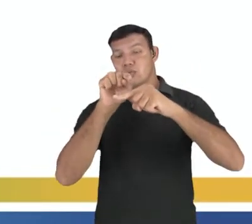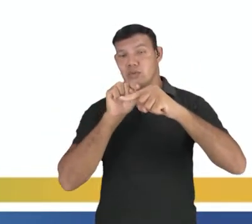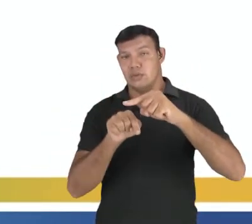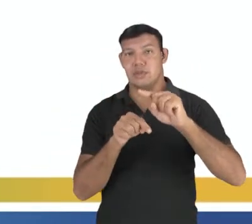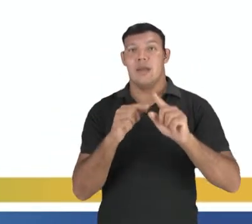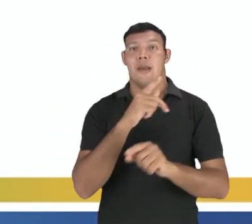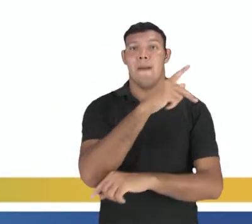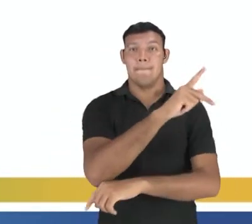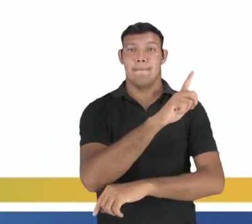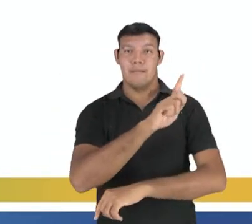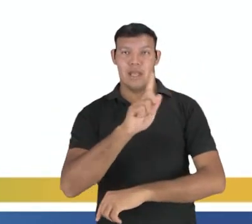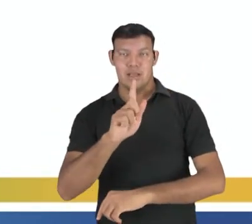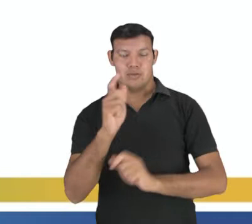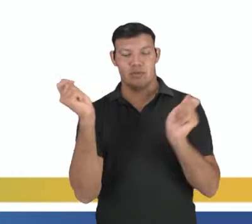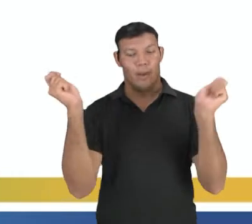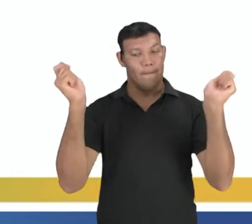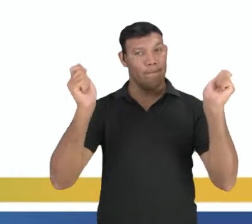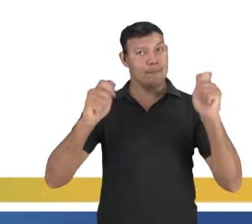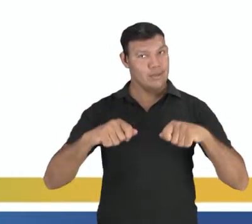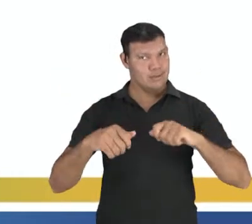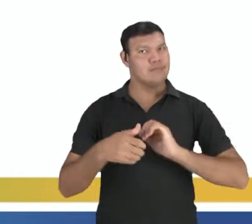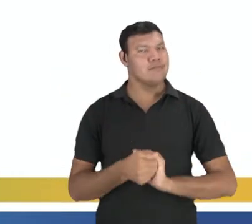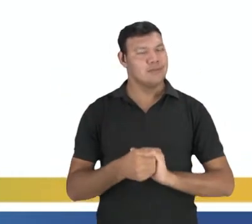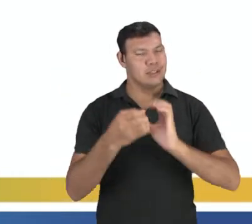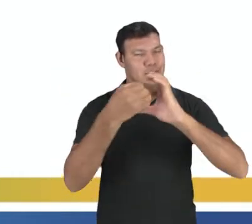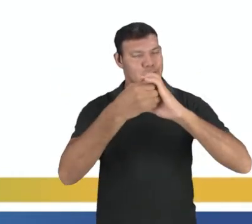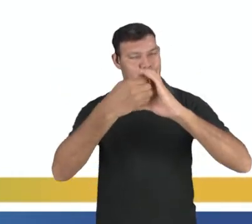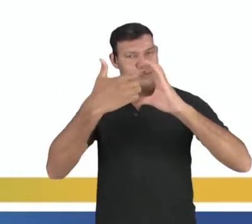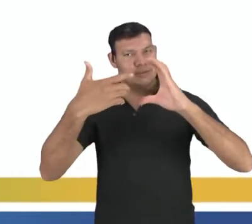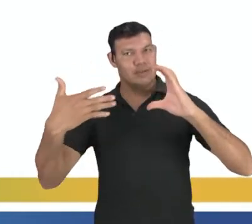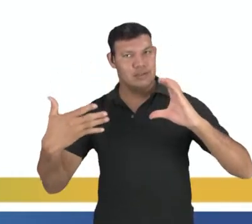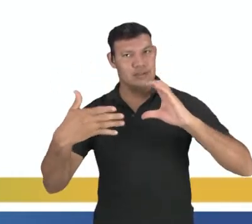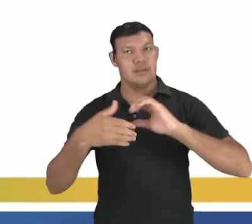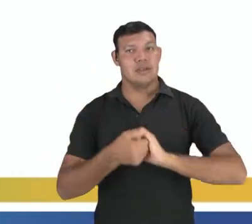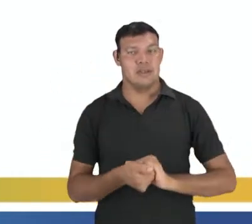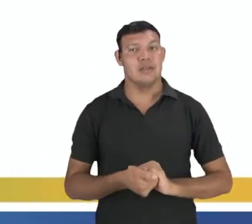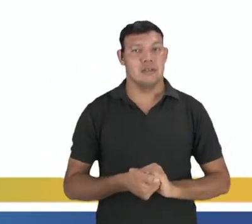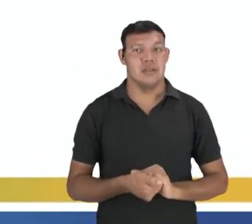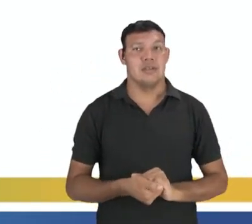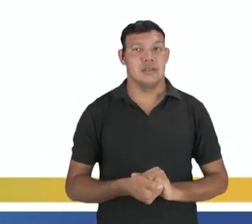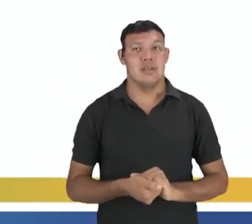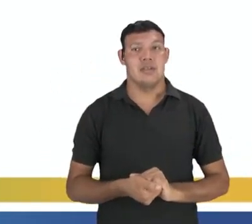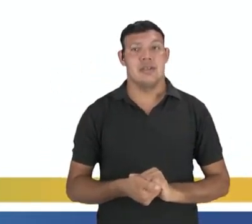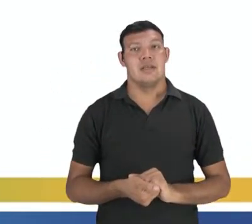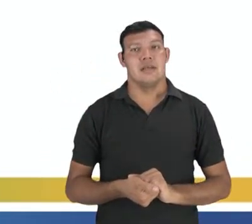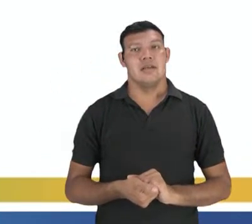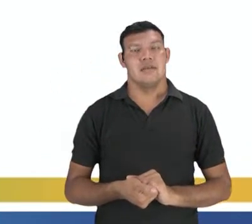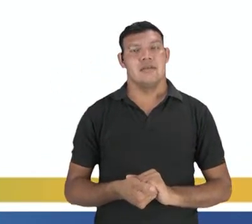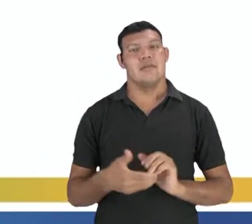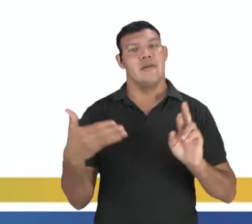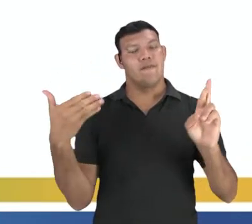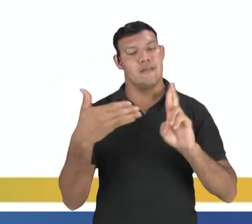progressão geométrica pode ser classificada de acordo com a sua razão.